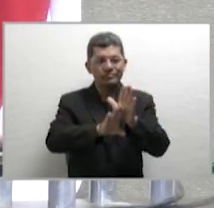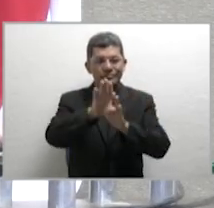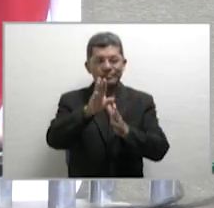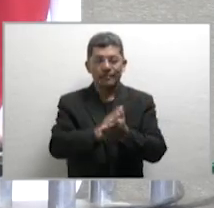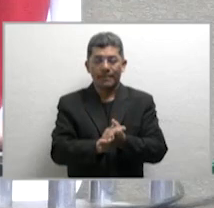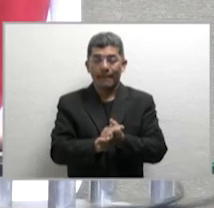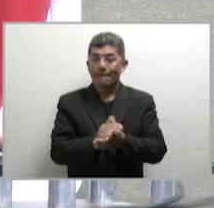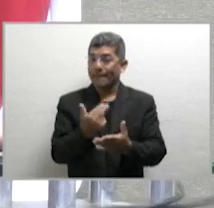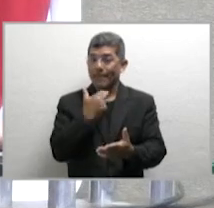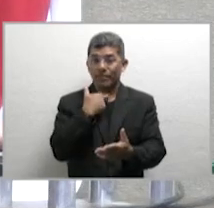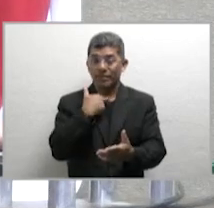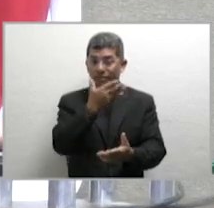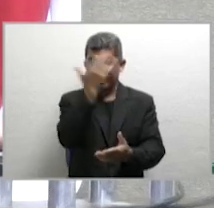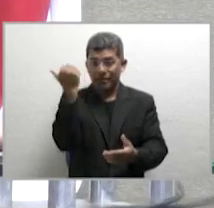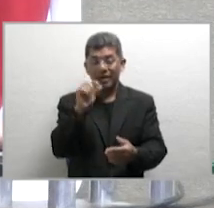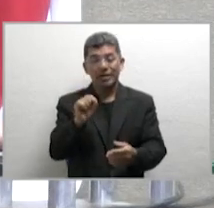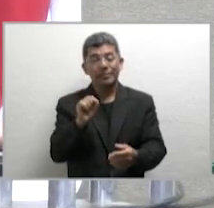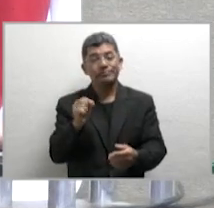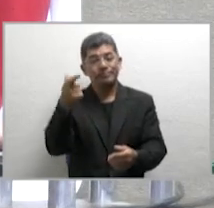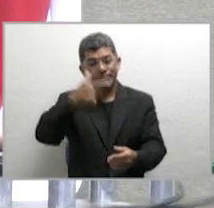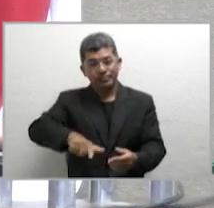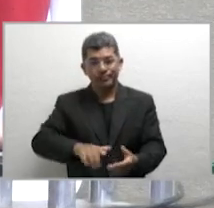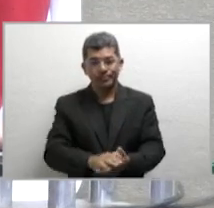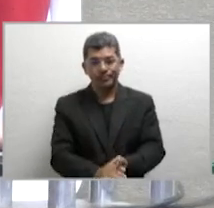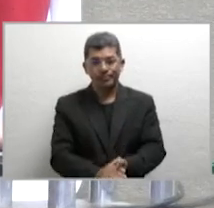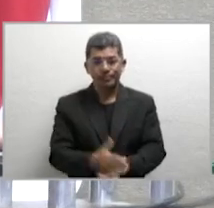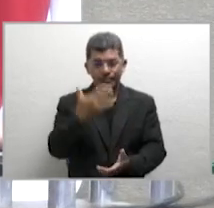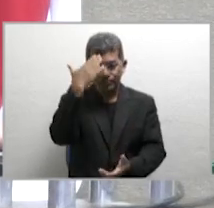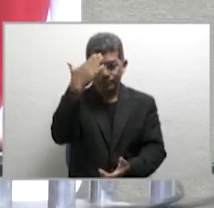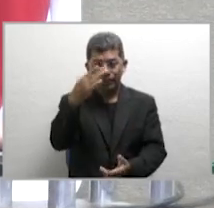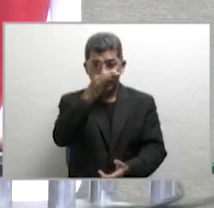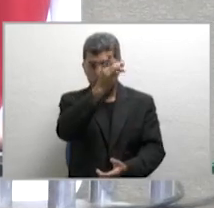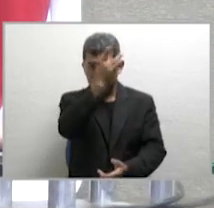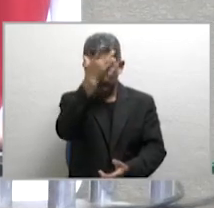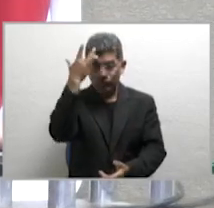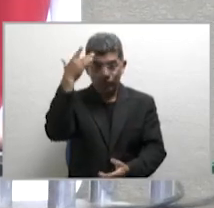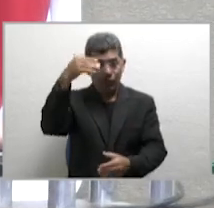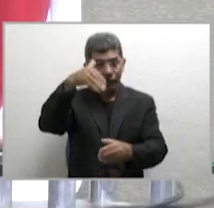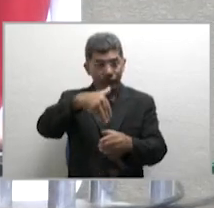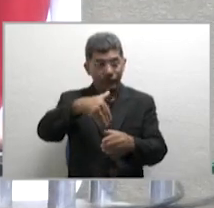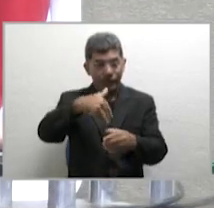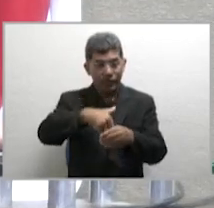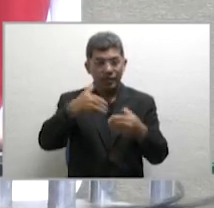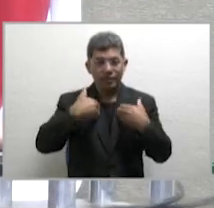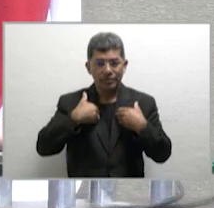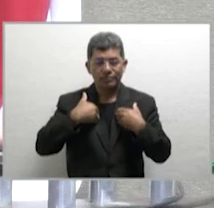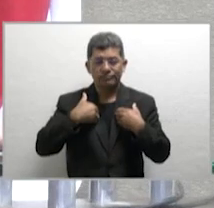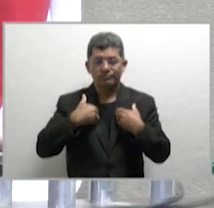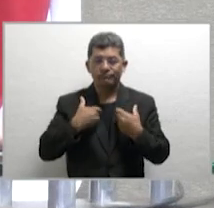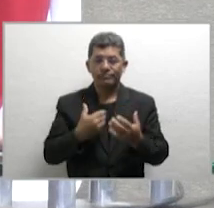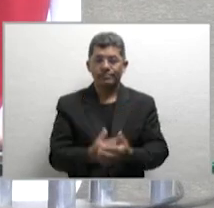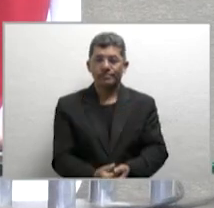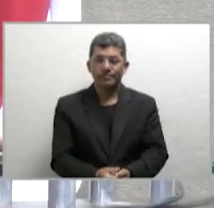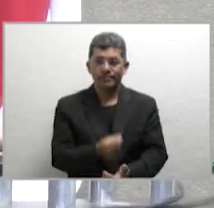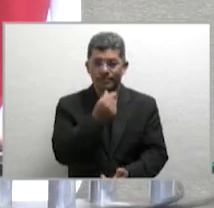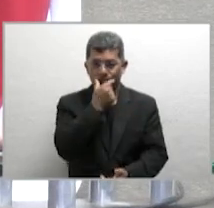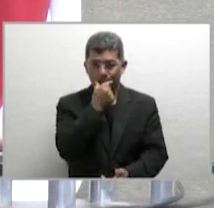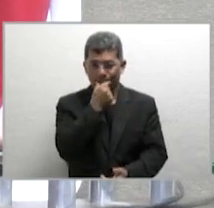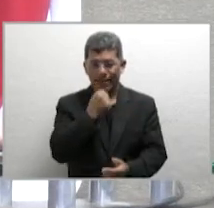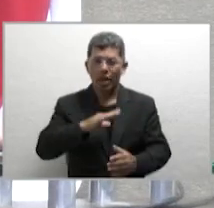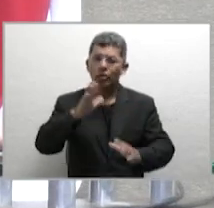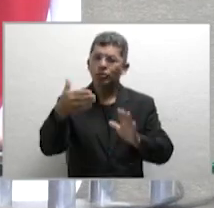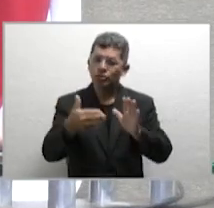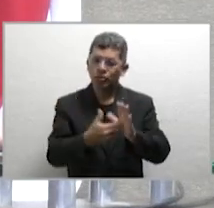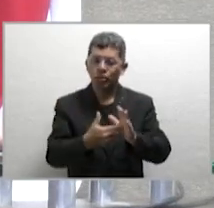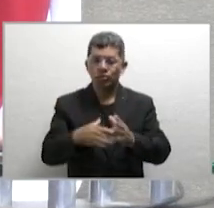não poderia também deixar de agradecer a oportunidade das pessoas que confiaram em mim, agradecer os nossos votos de confiança, todos os